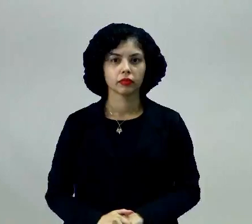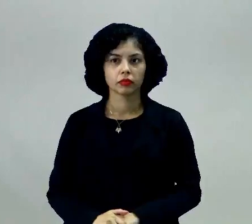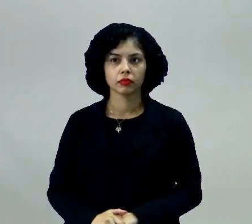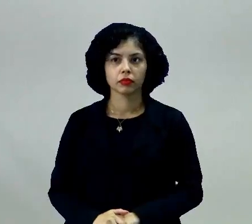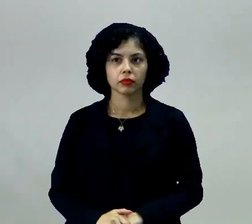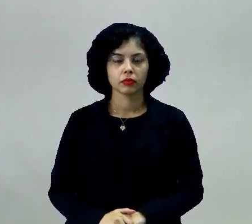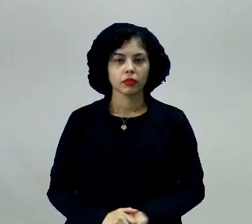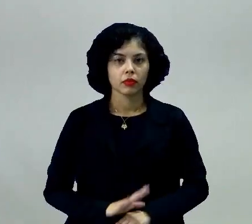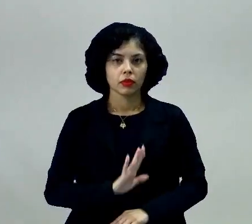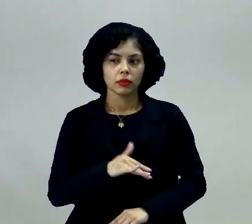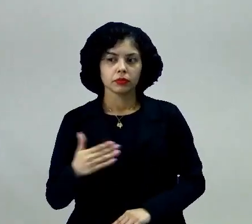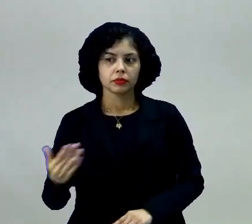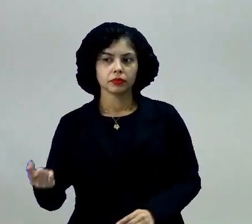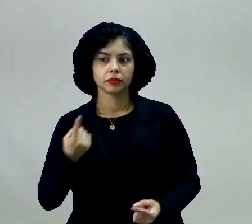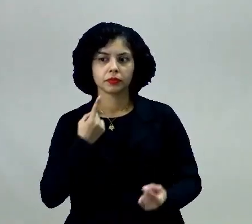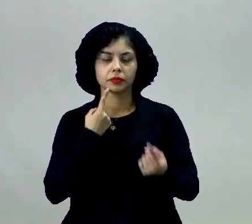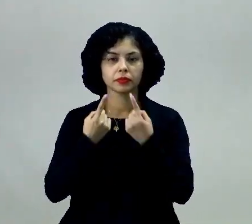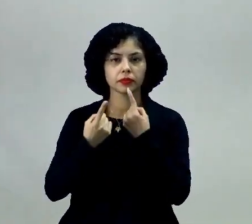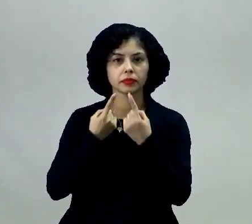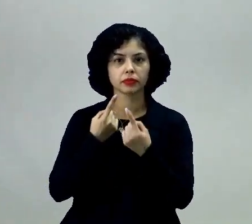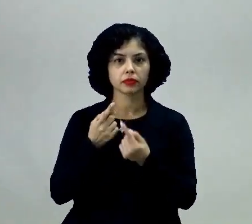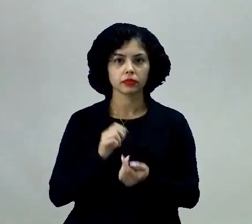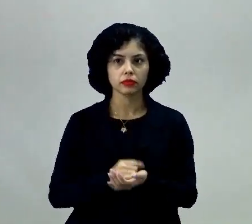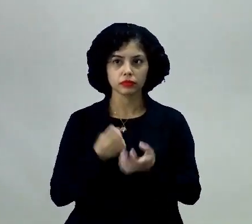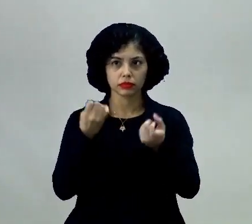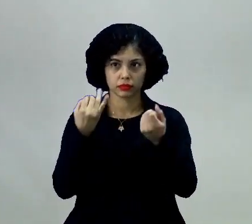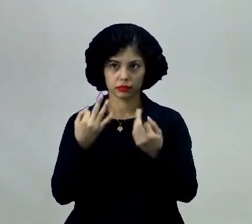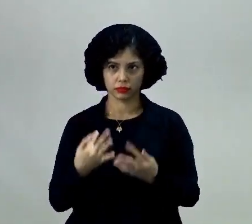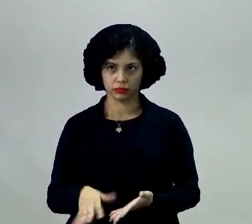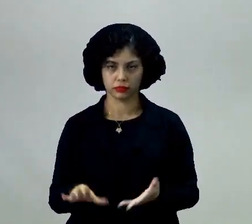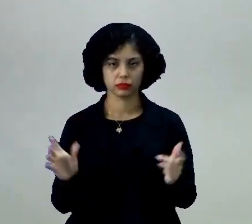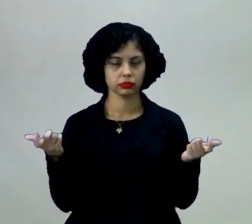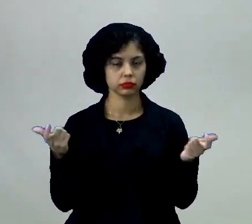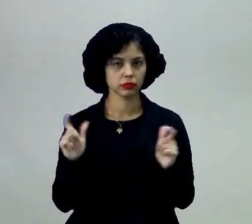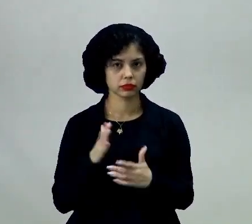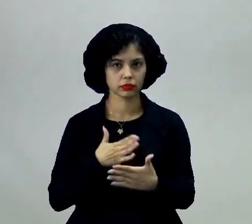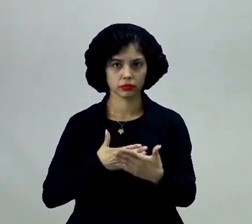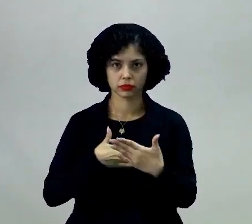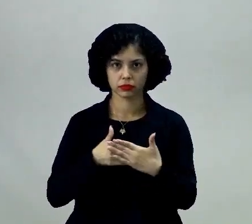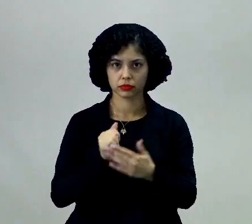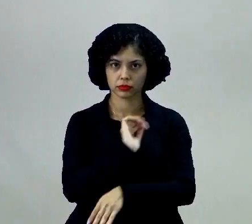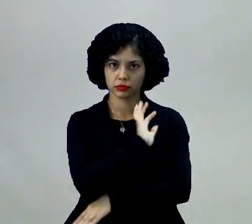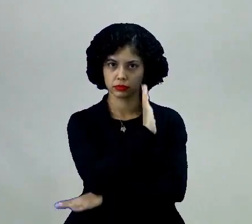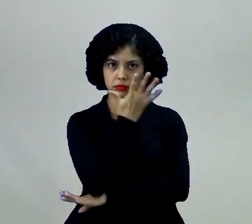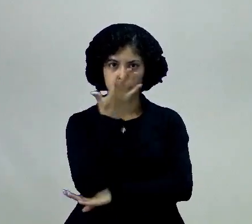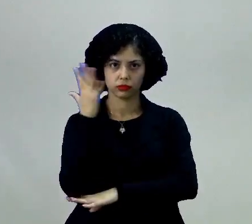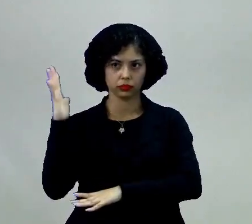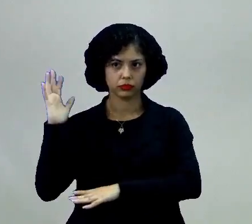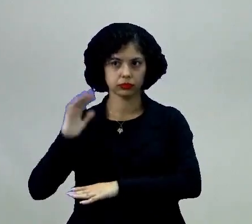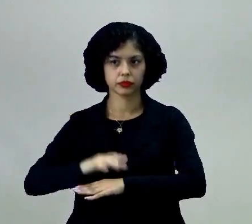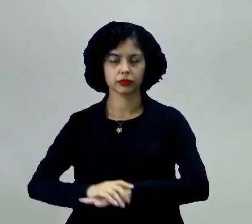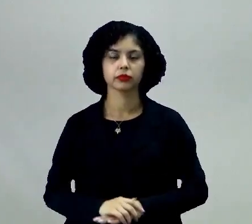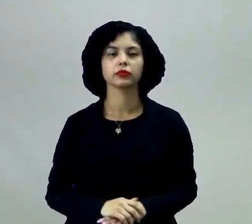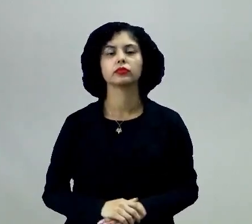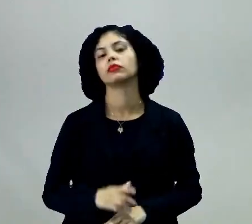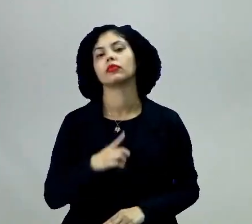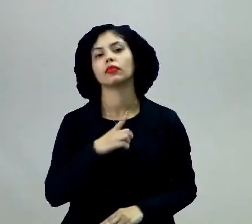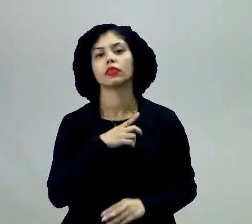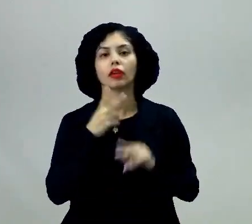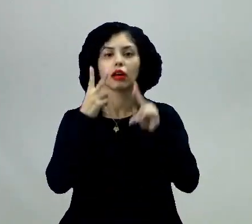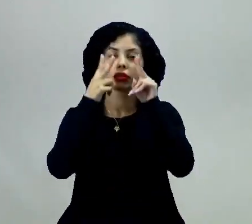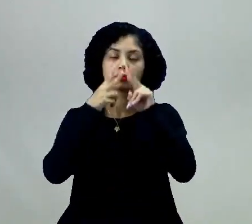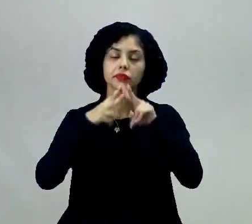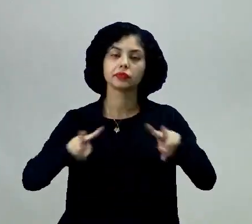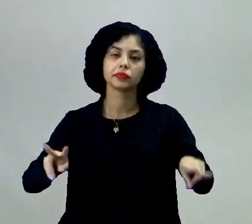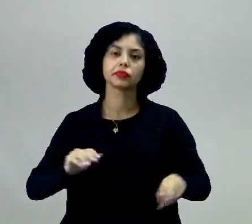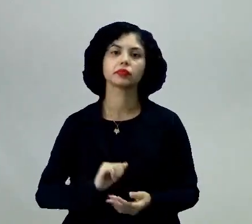seja, quando nós discutimos essa questão do menor impacto no meio ambiente, existe uma